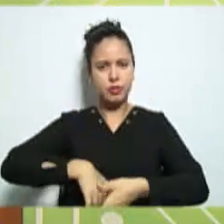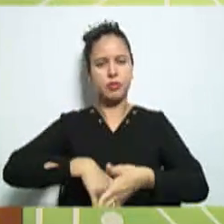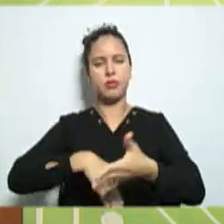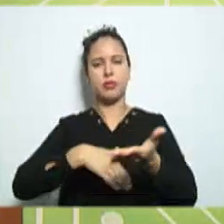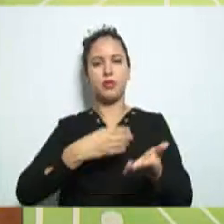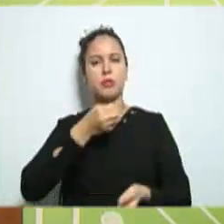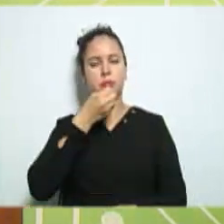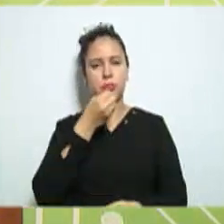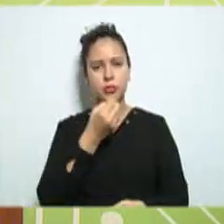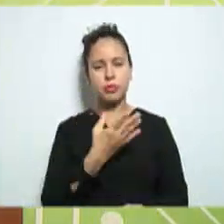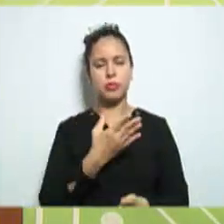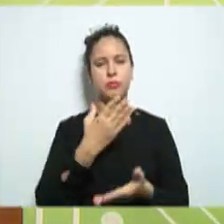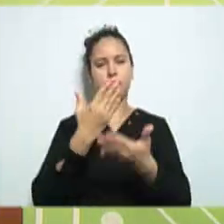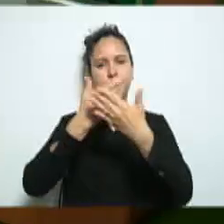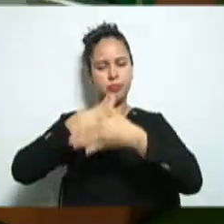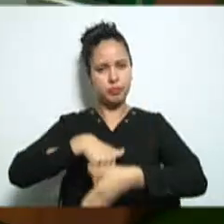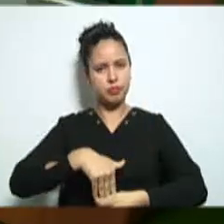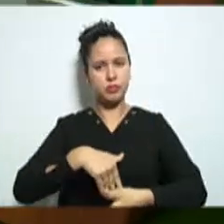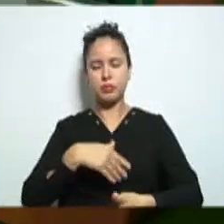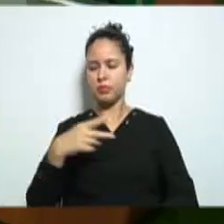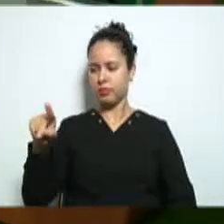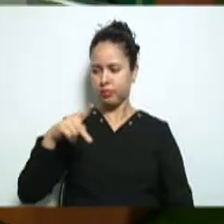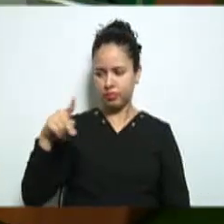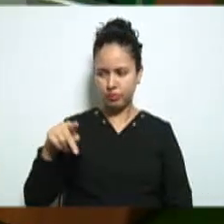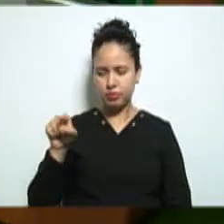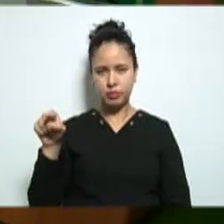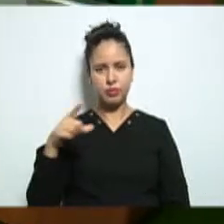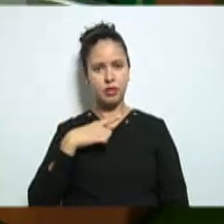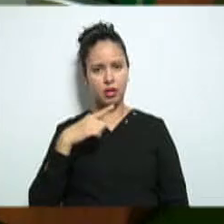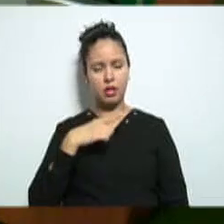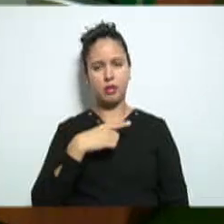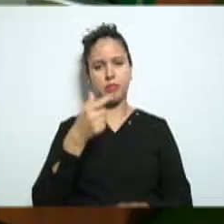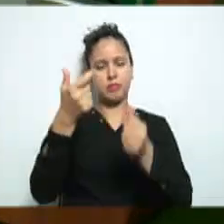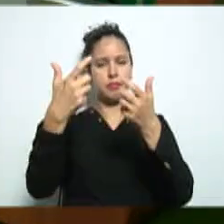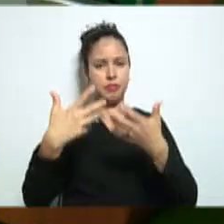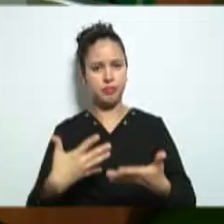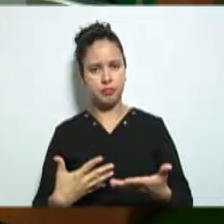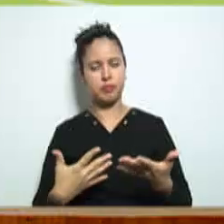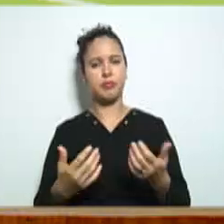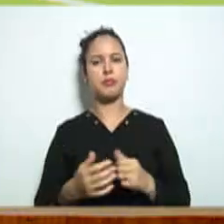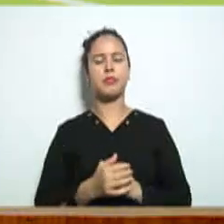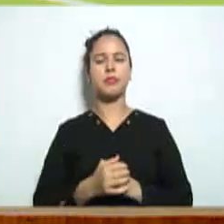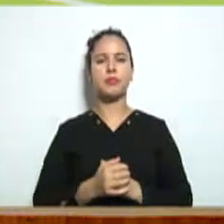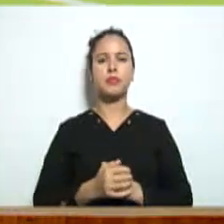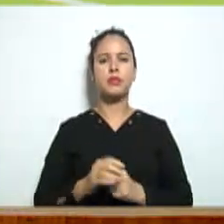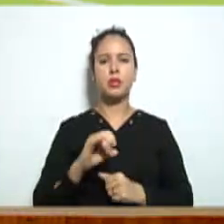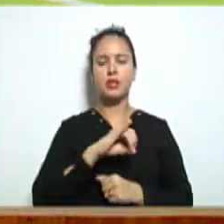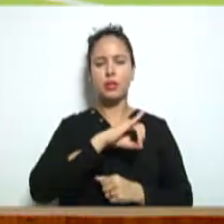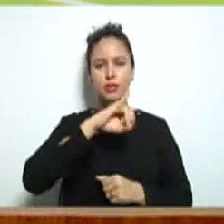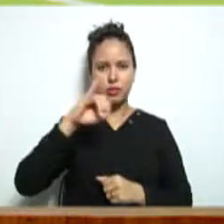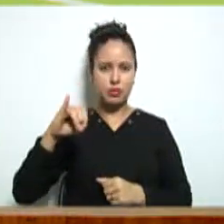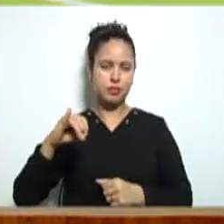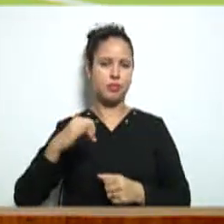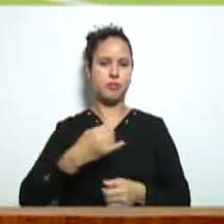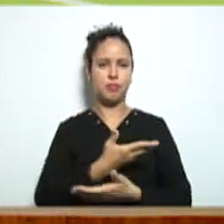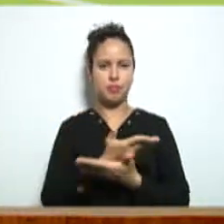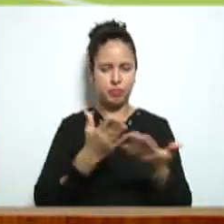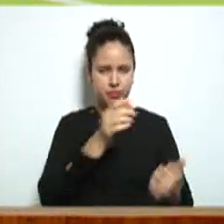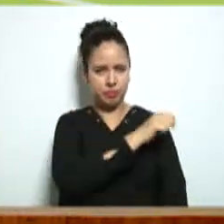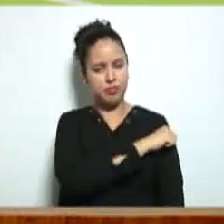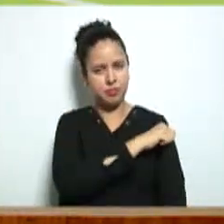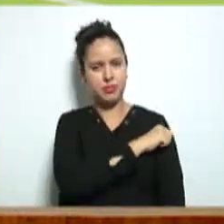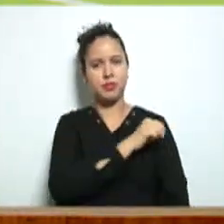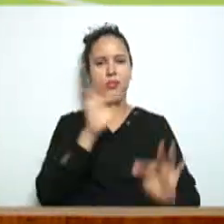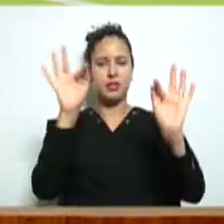para vocês. Professor Wesley, o que o senhor tem aí para dizer, fazer um balanço da disciplina? Olá, gente. Olá para vocês que nos acompanham. É